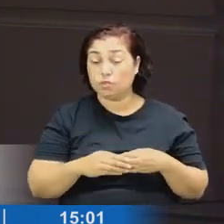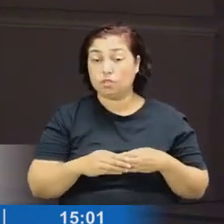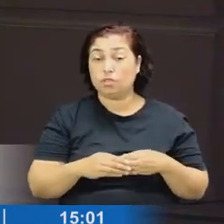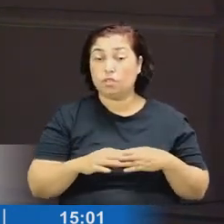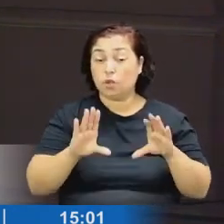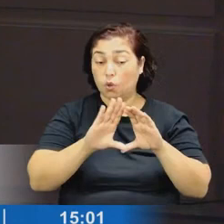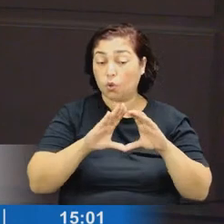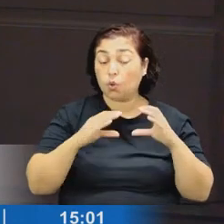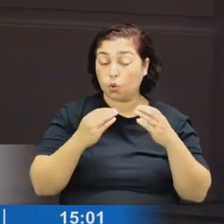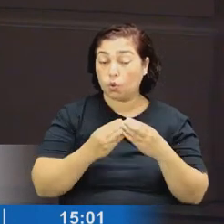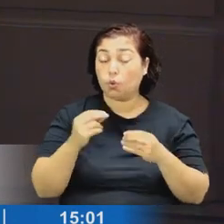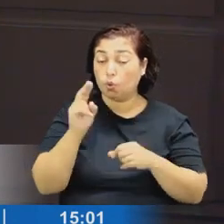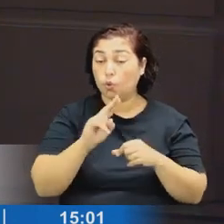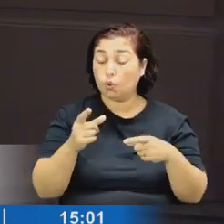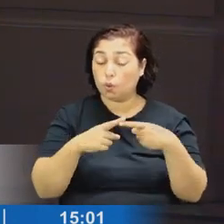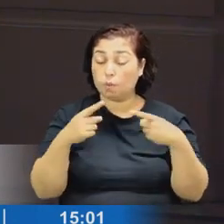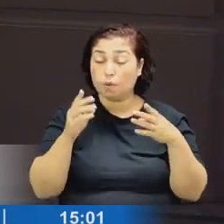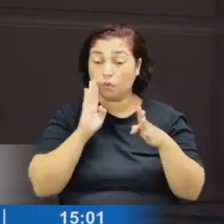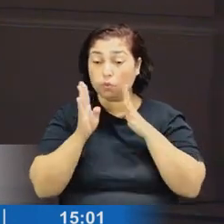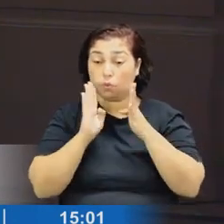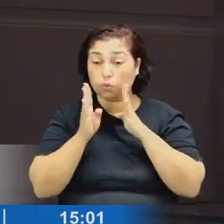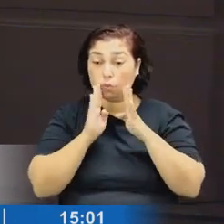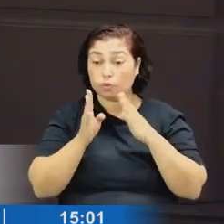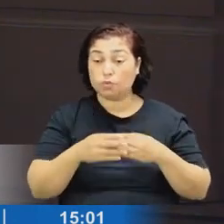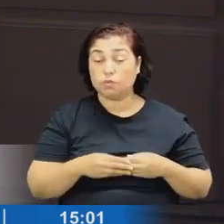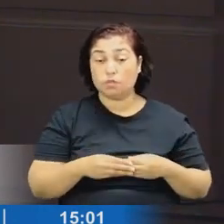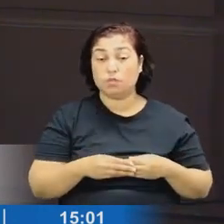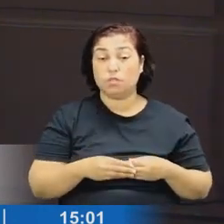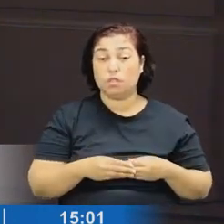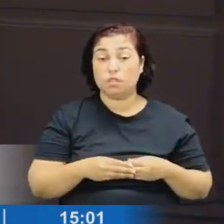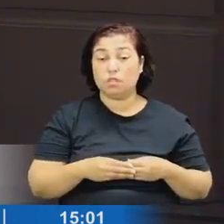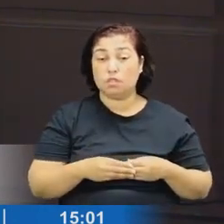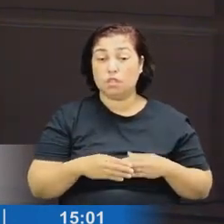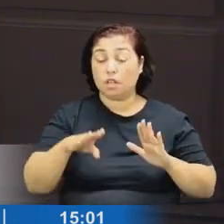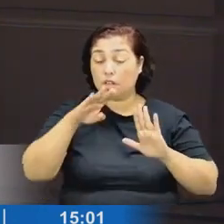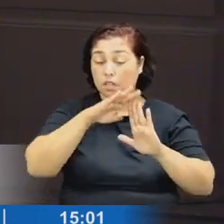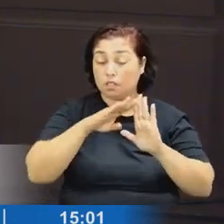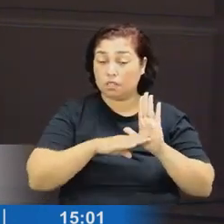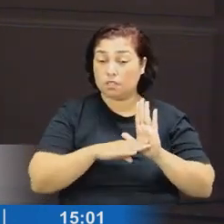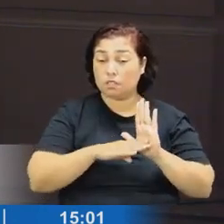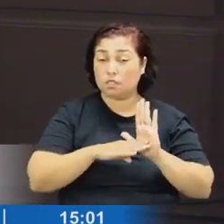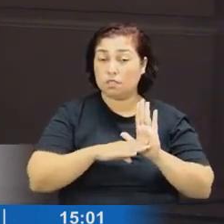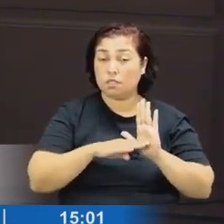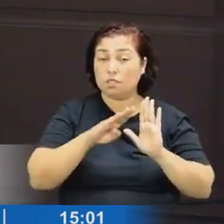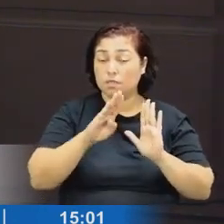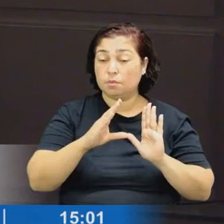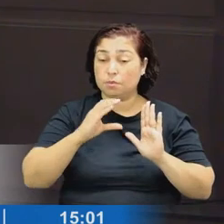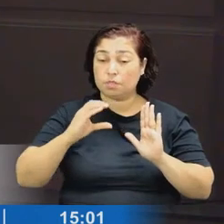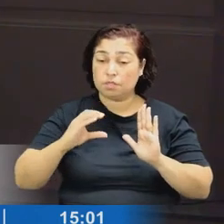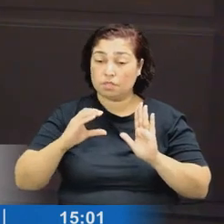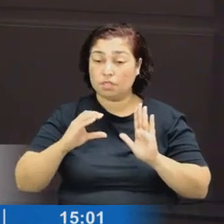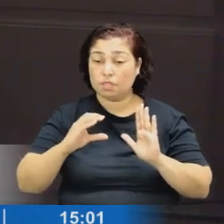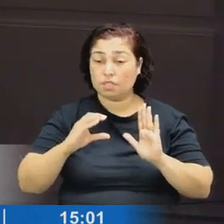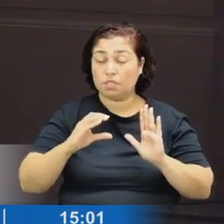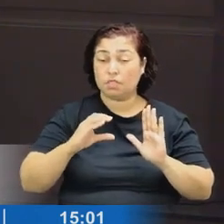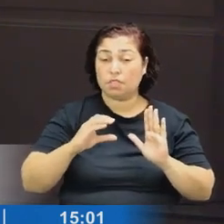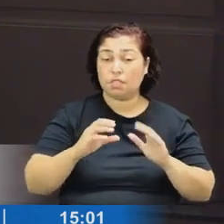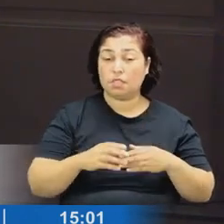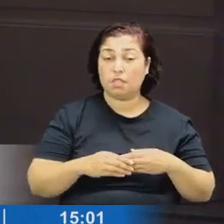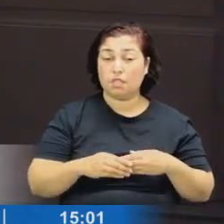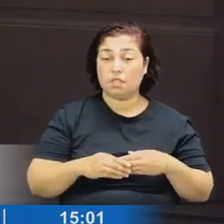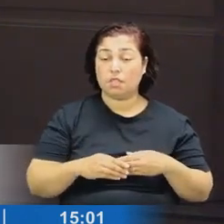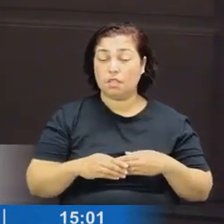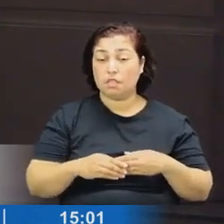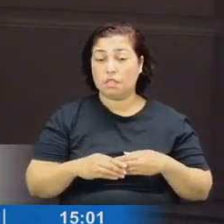né a classe é b classe c e b e a usa mais Instagram Twitter